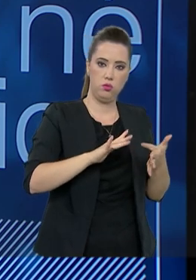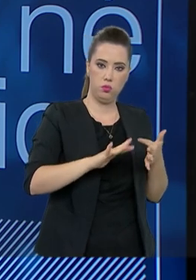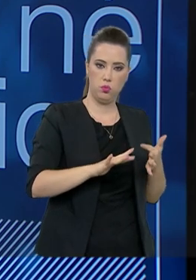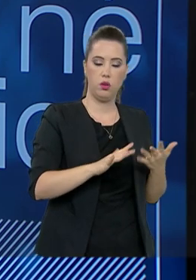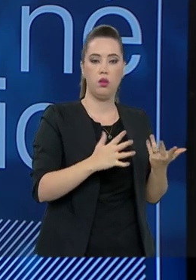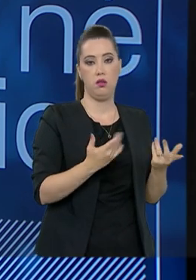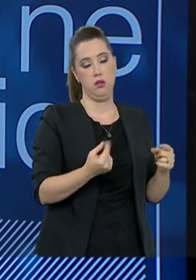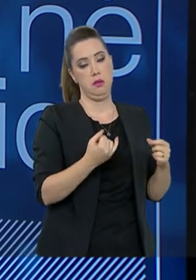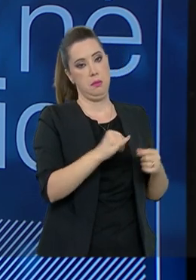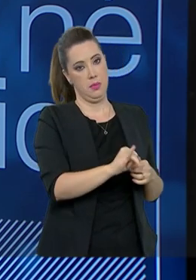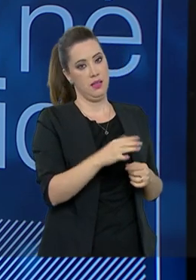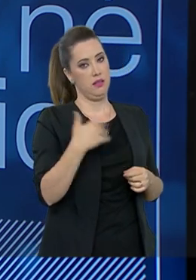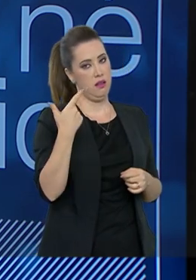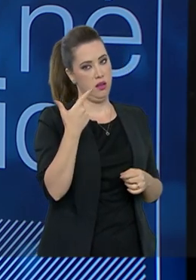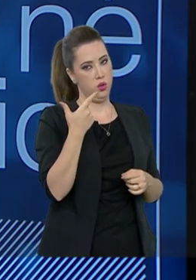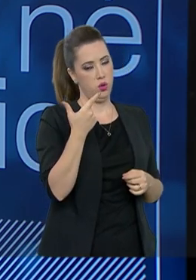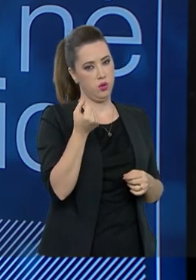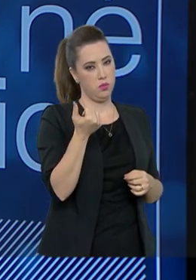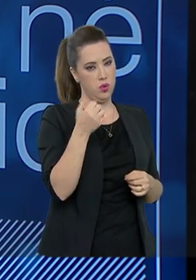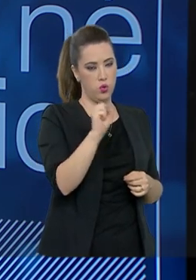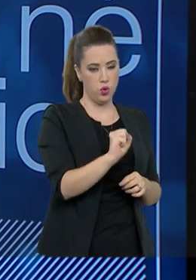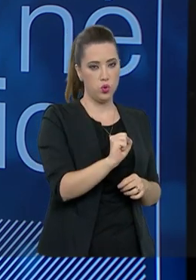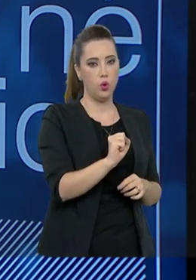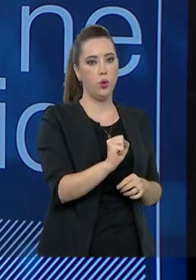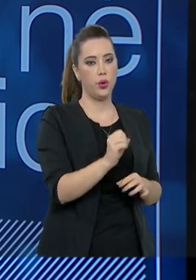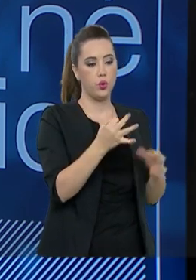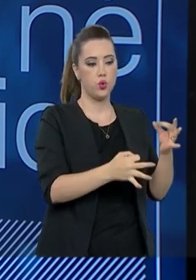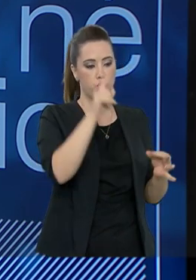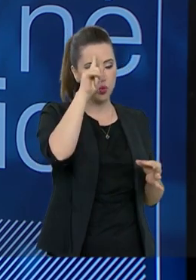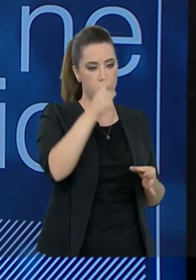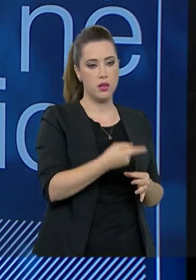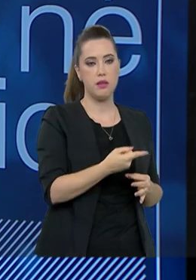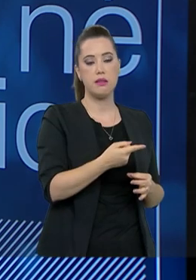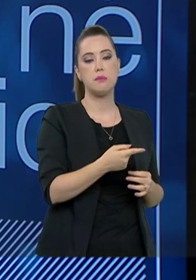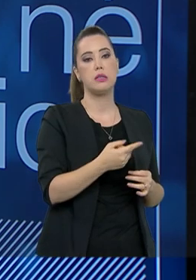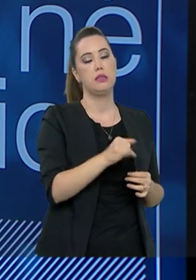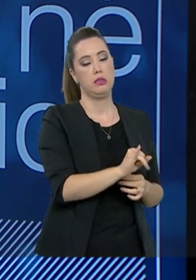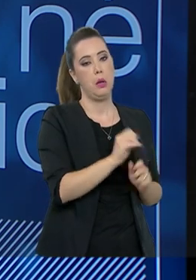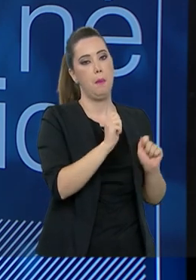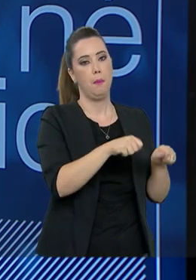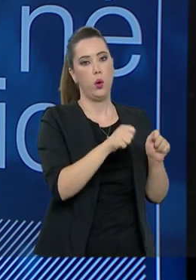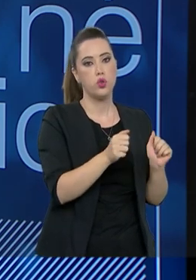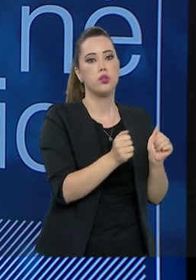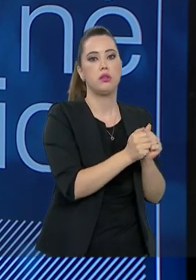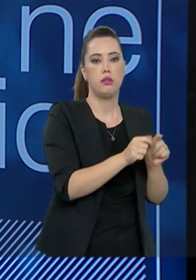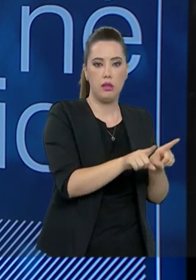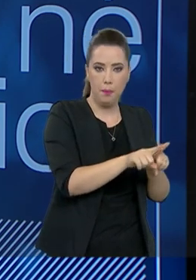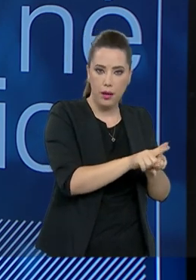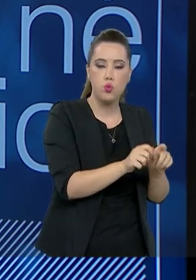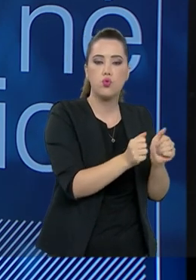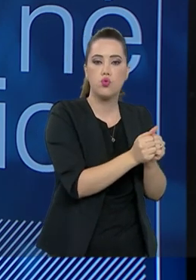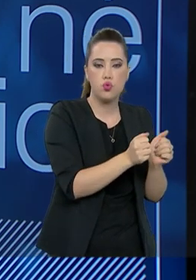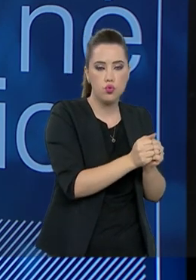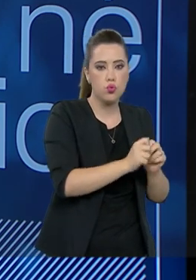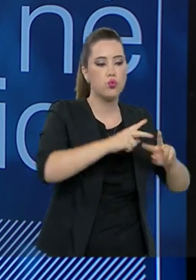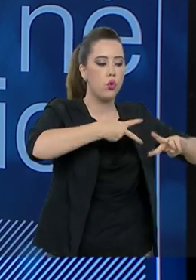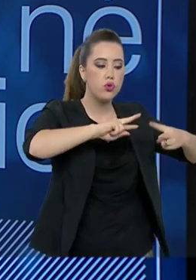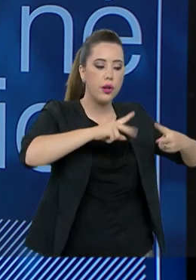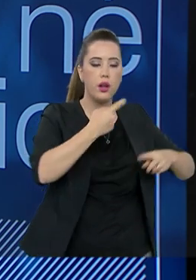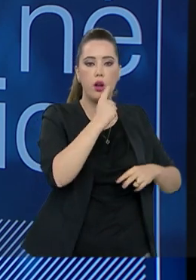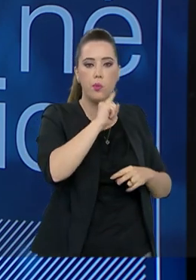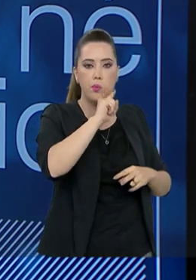que, quando o juiz autoriza, a identificação criminal também inclui a identificação criminal genética. Então, a pessoa, nesse caso, não precisa estar